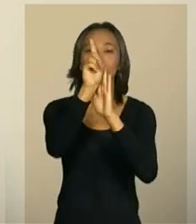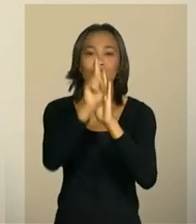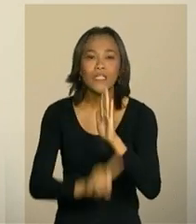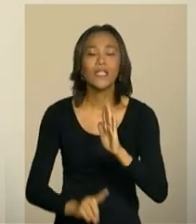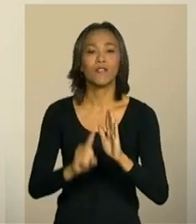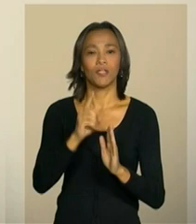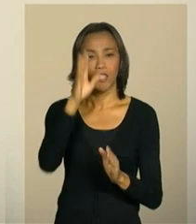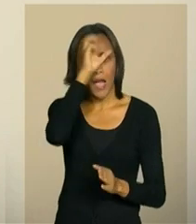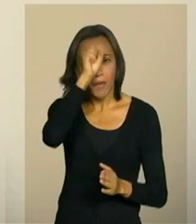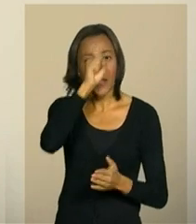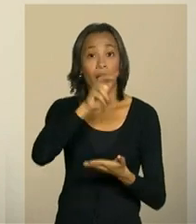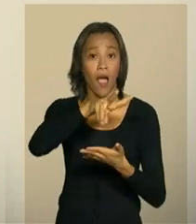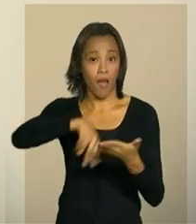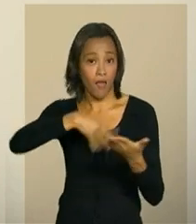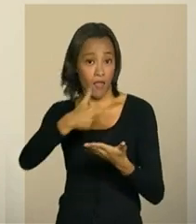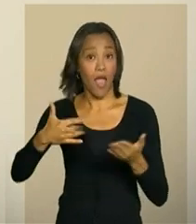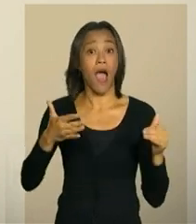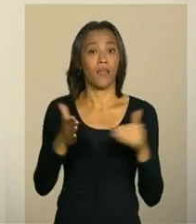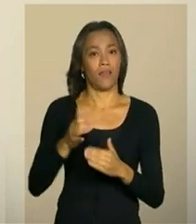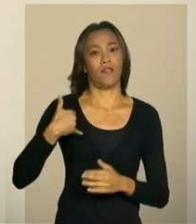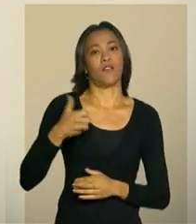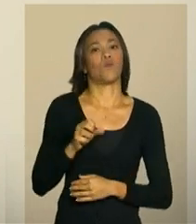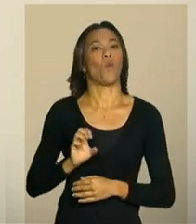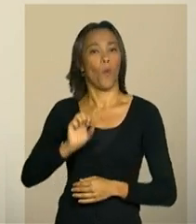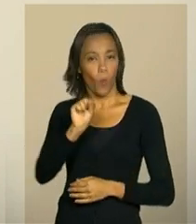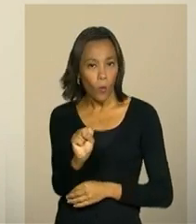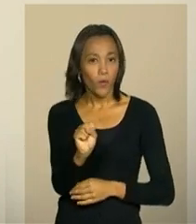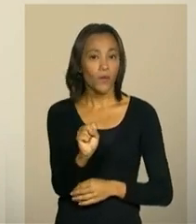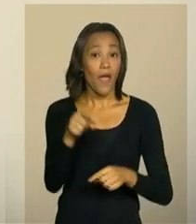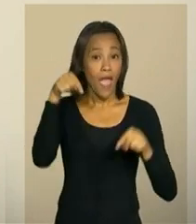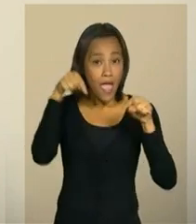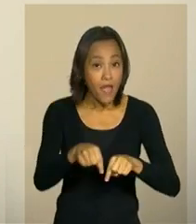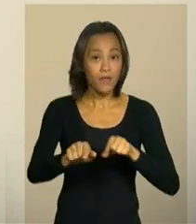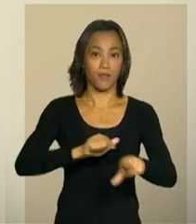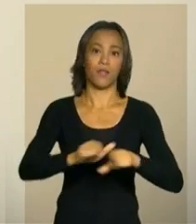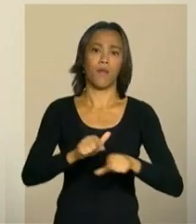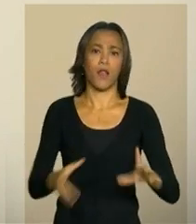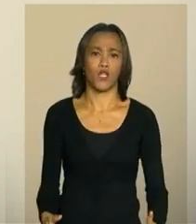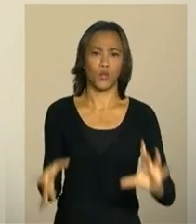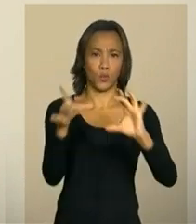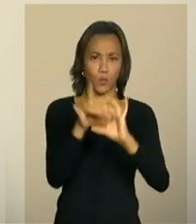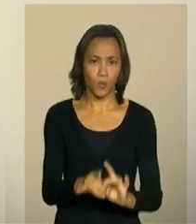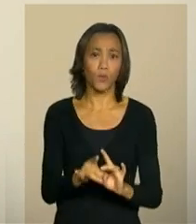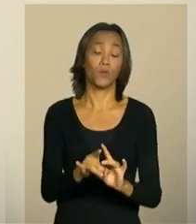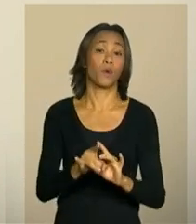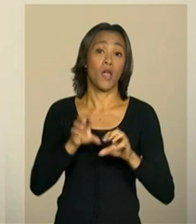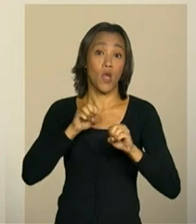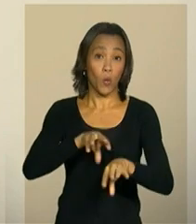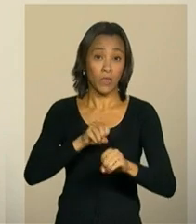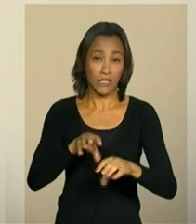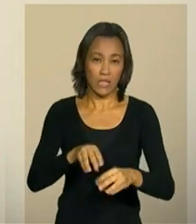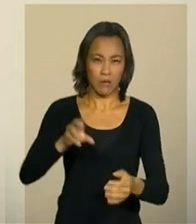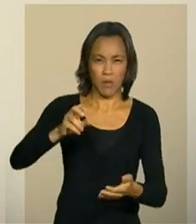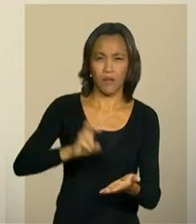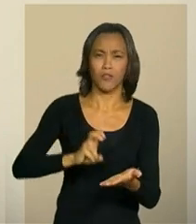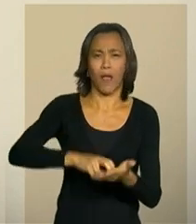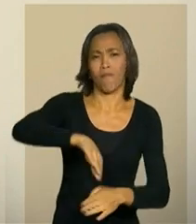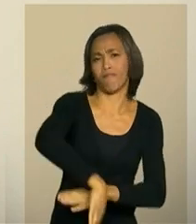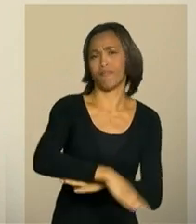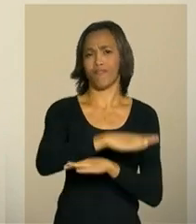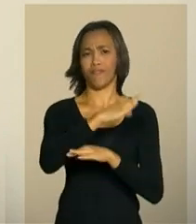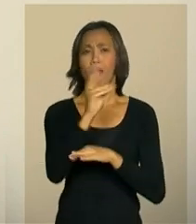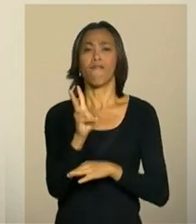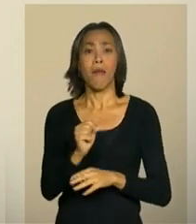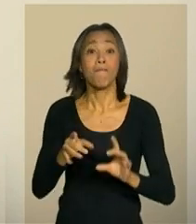alfabetização até os 8 anos de idade essa ação em conjunto com a educação em tempo integral nos permitirá